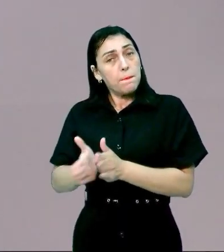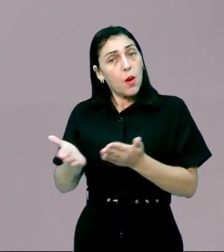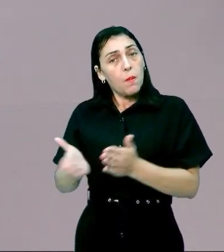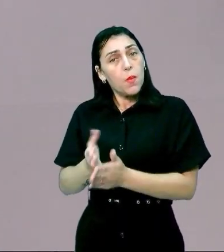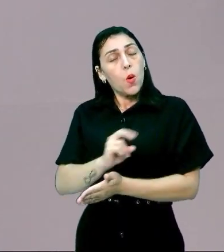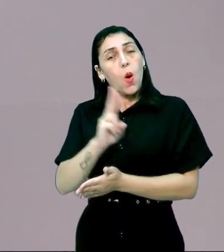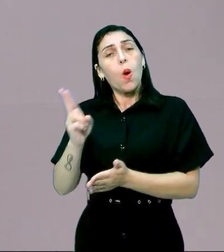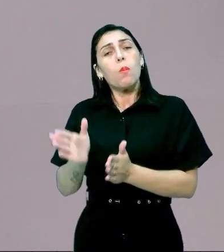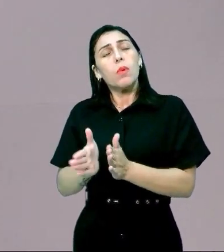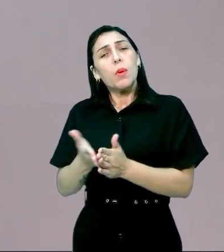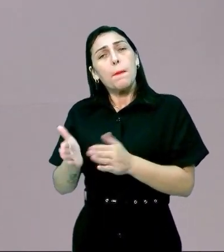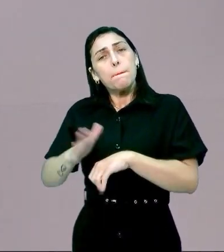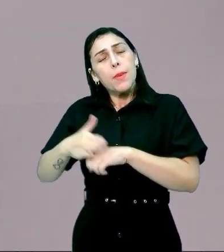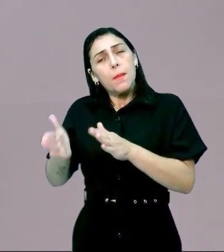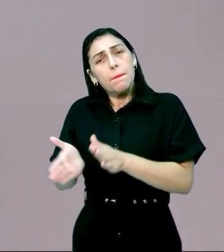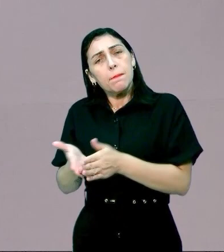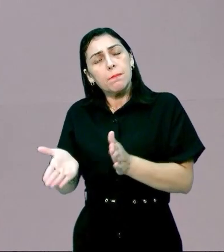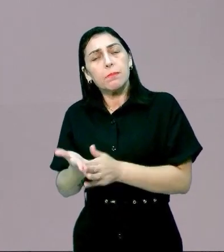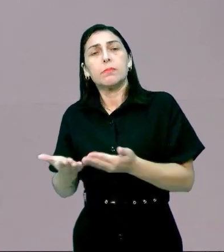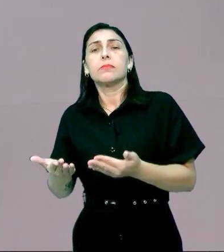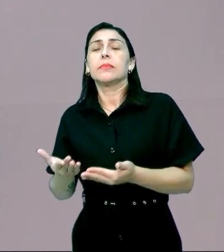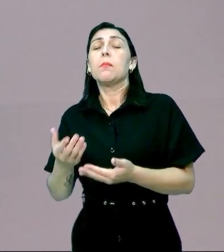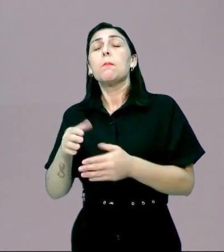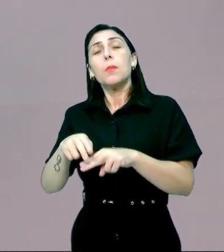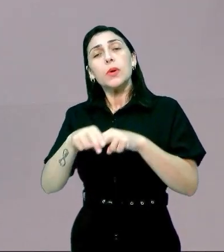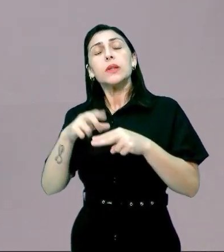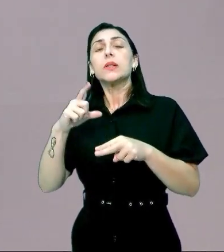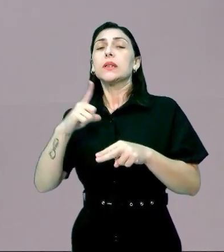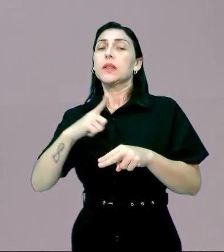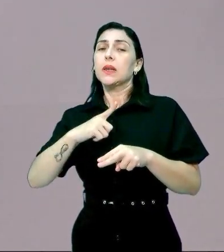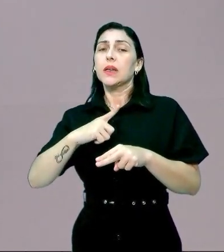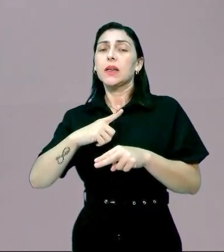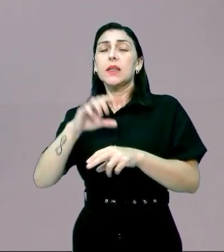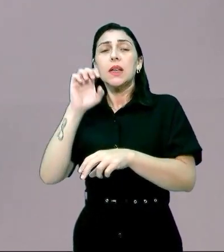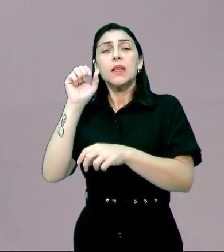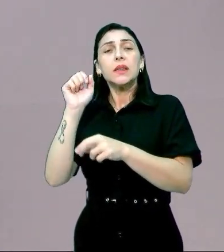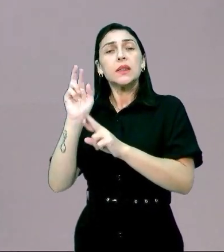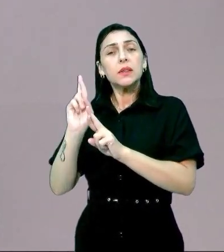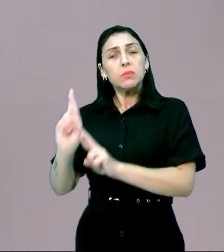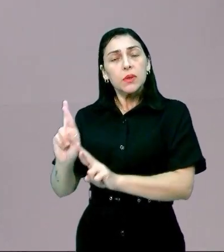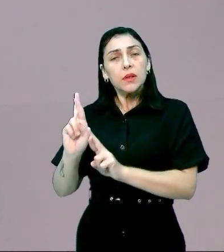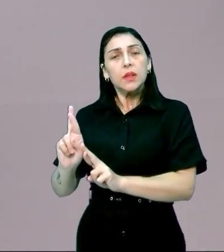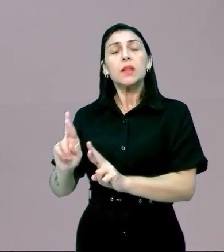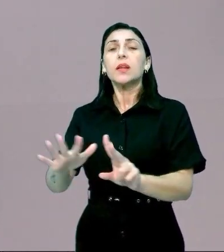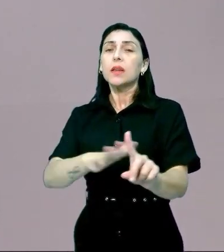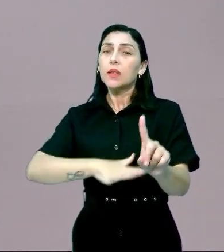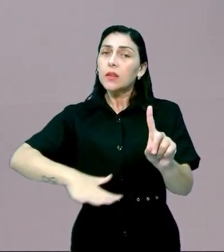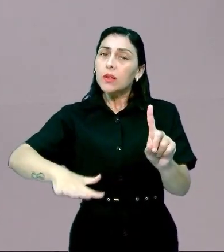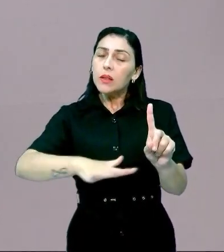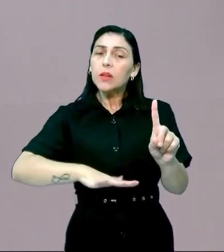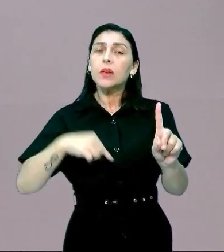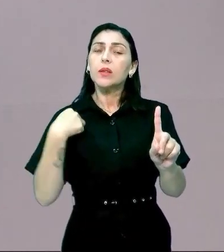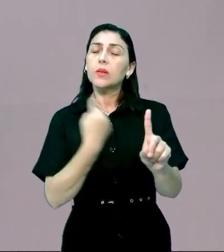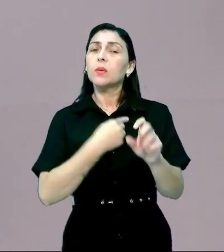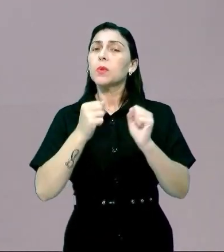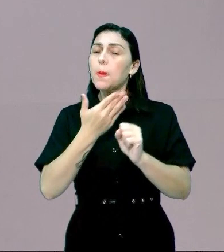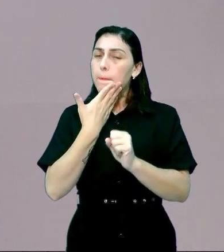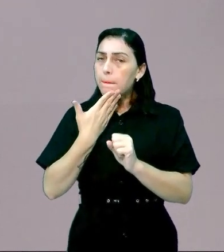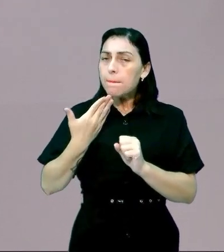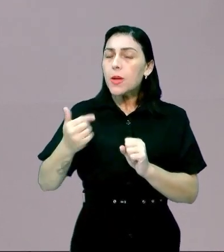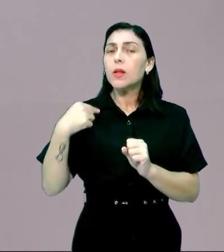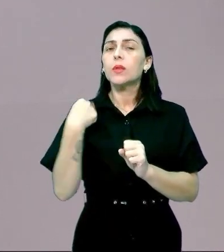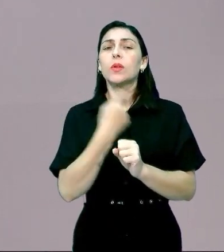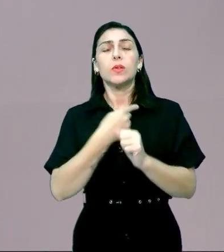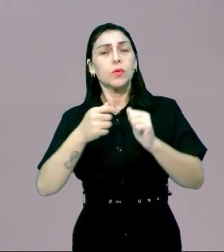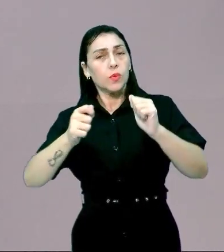ou pessoas de baixa renda. Por isso que existe essa expectativa da ascensão social, que nós podemos melhorar as